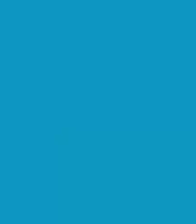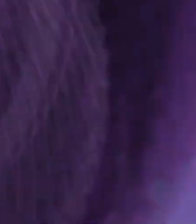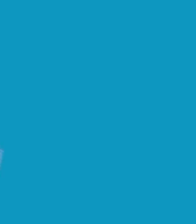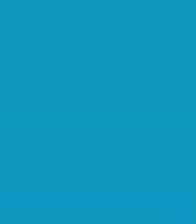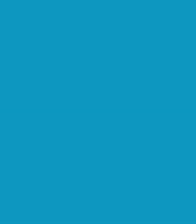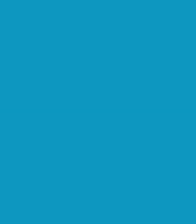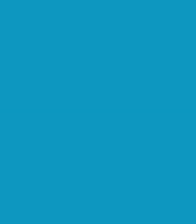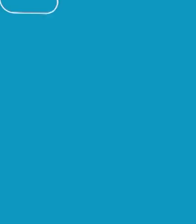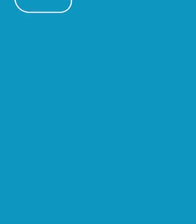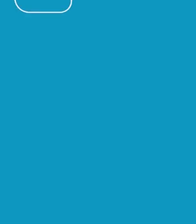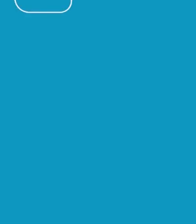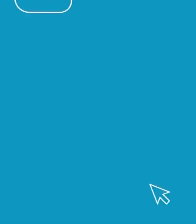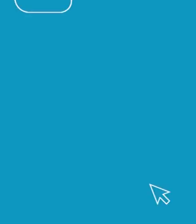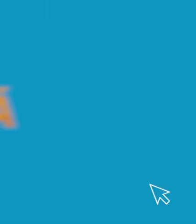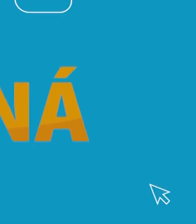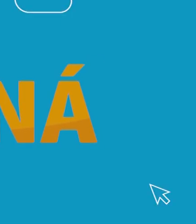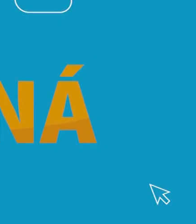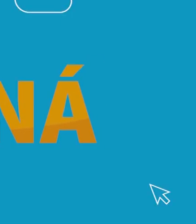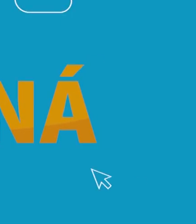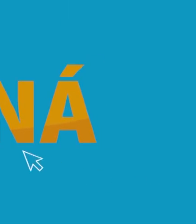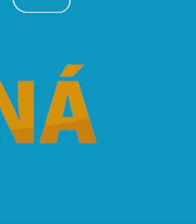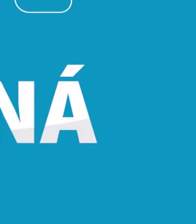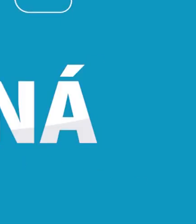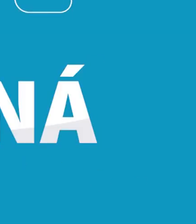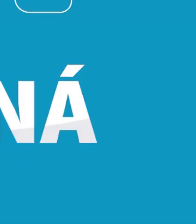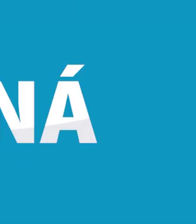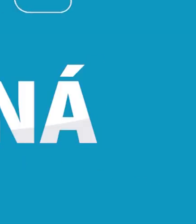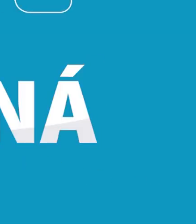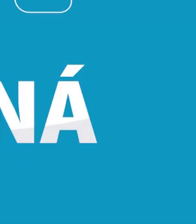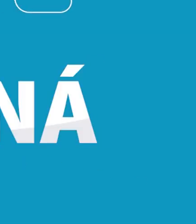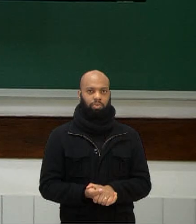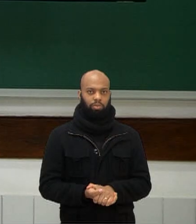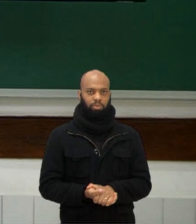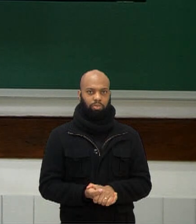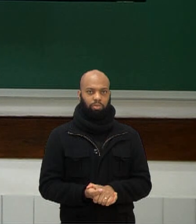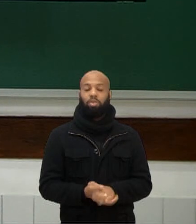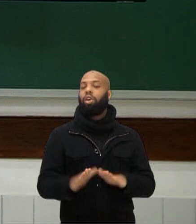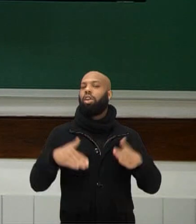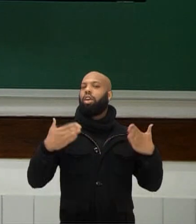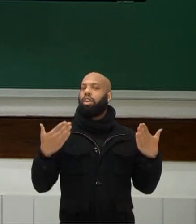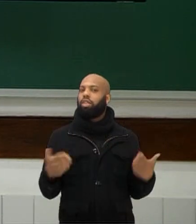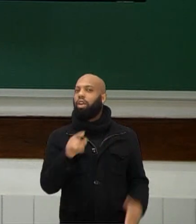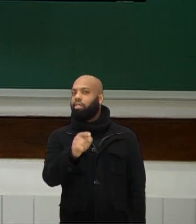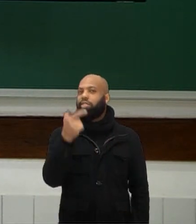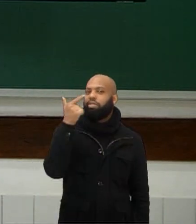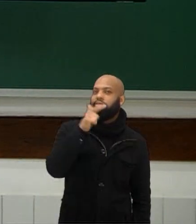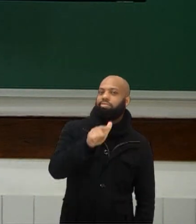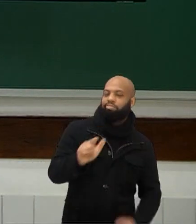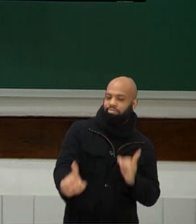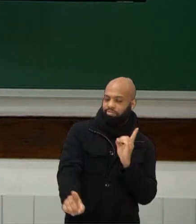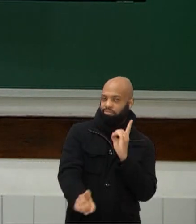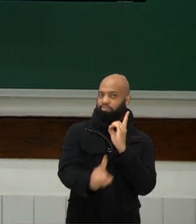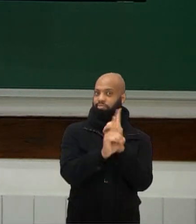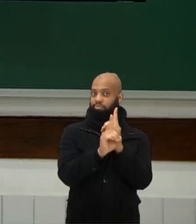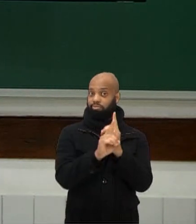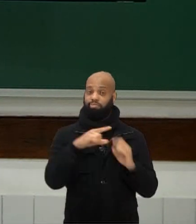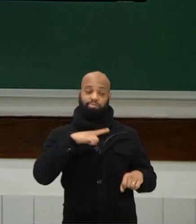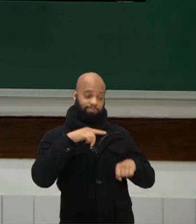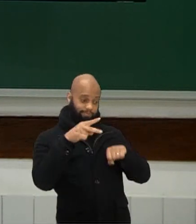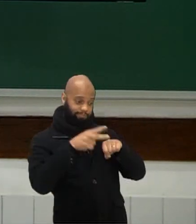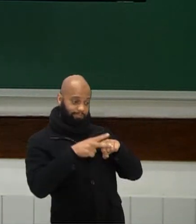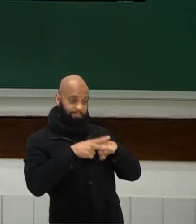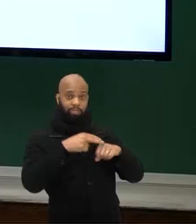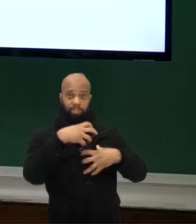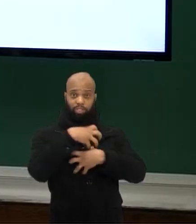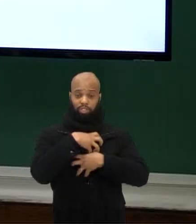E então, conseguiram encontrar os verbos que estão